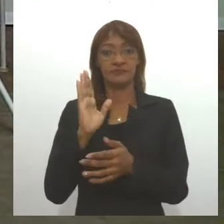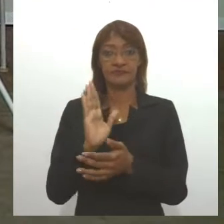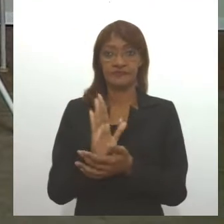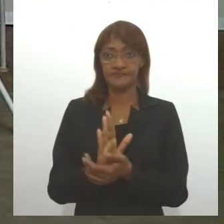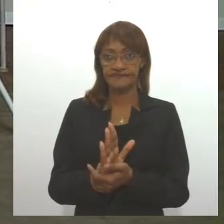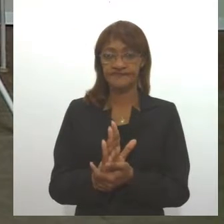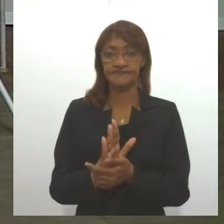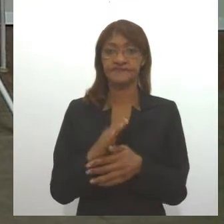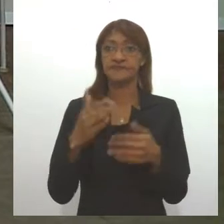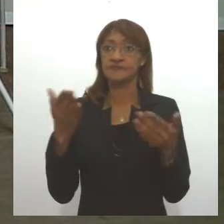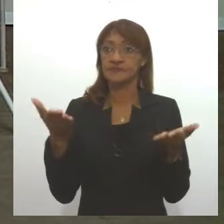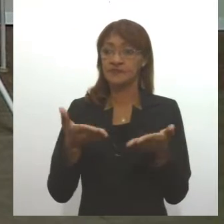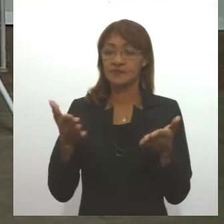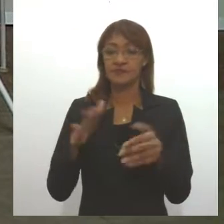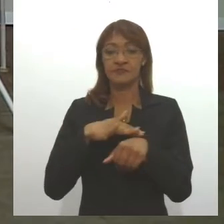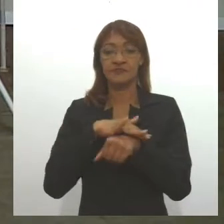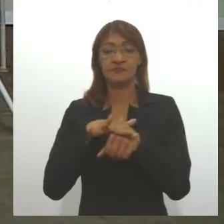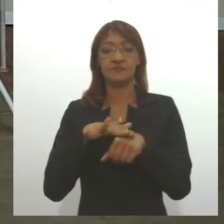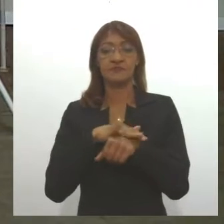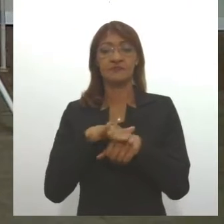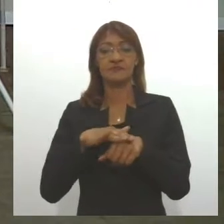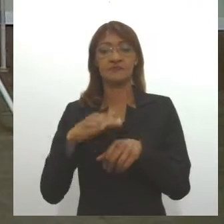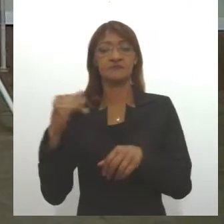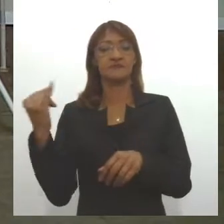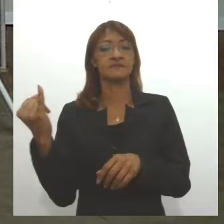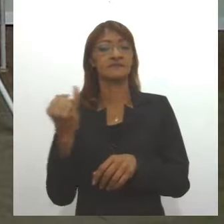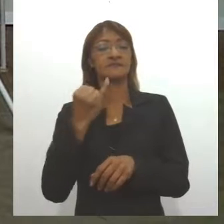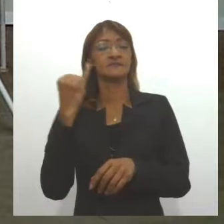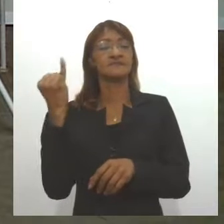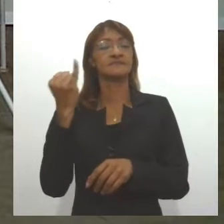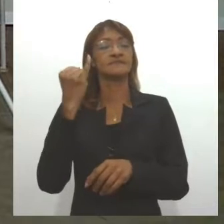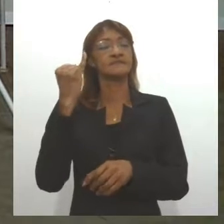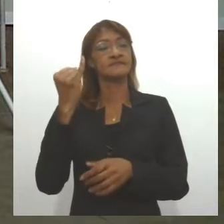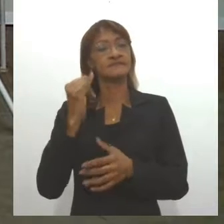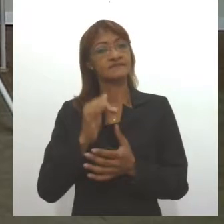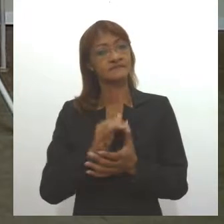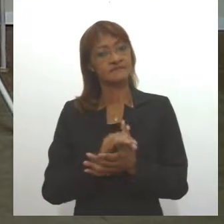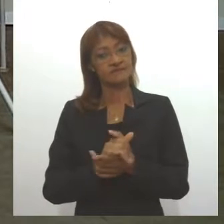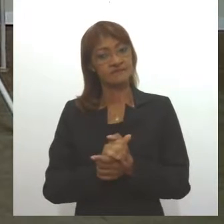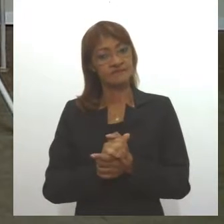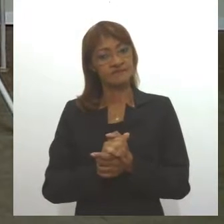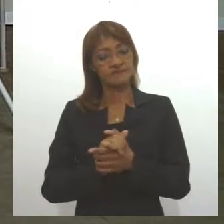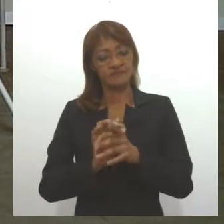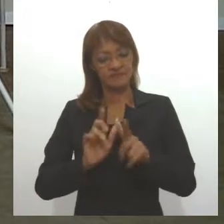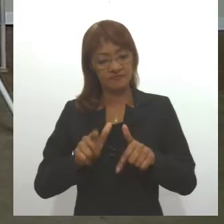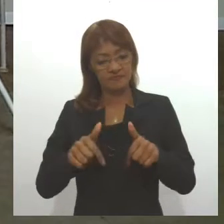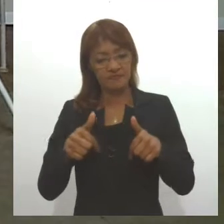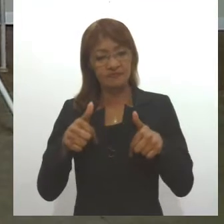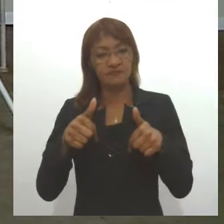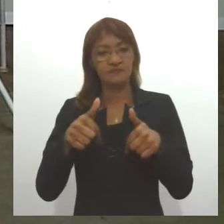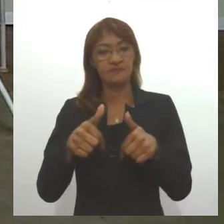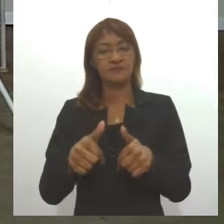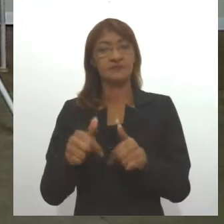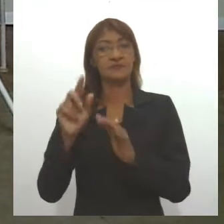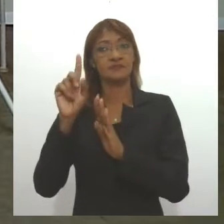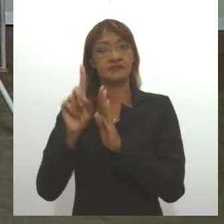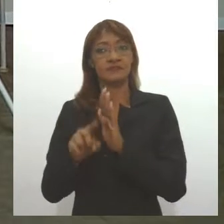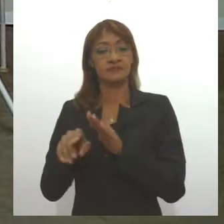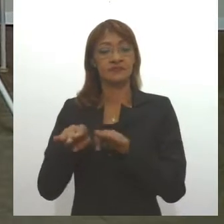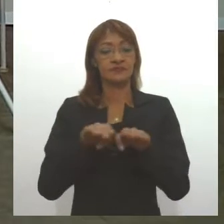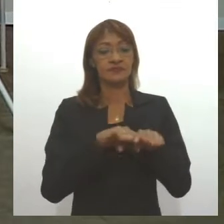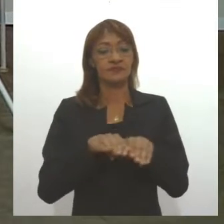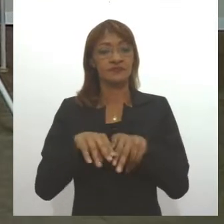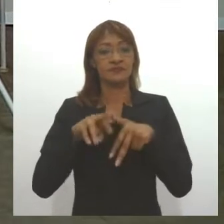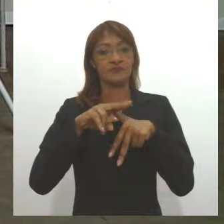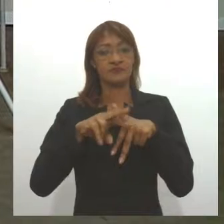gente sobre este importante instrumento para a luta no avanço de direitos e igualdade de gênero